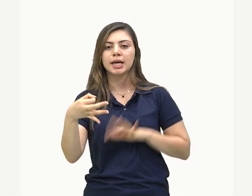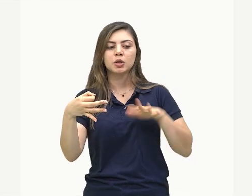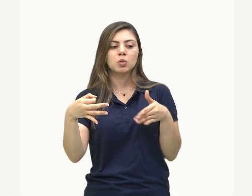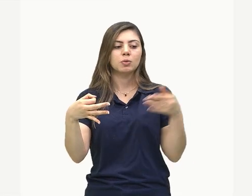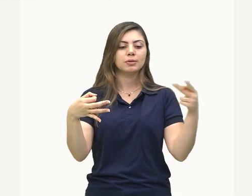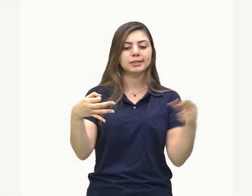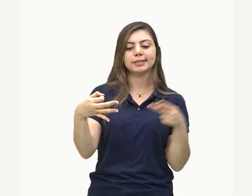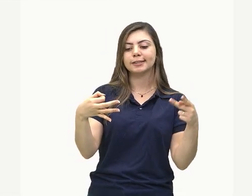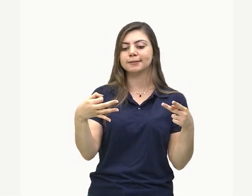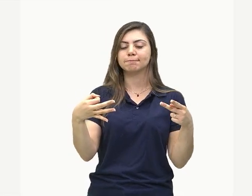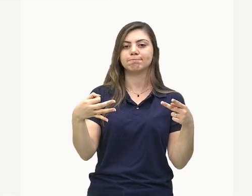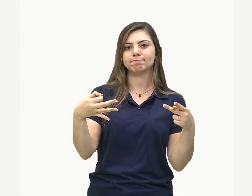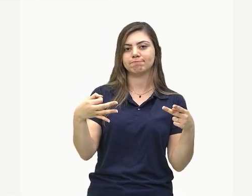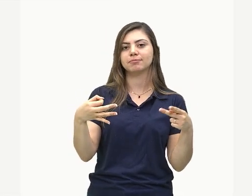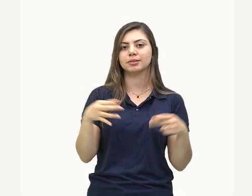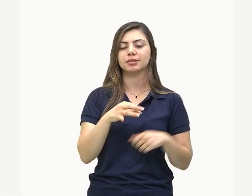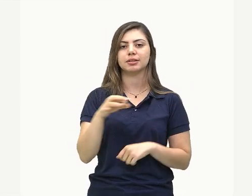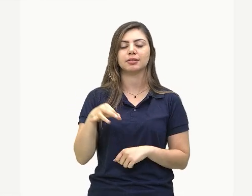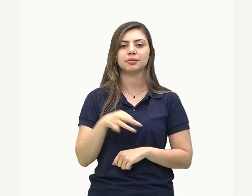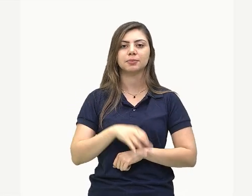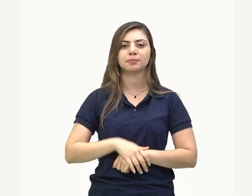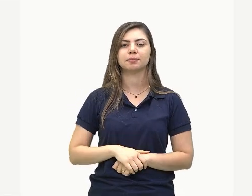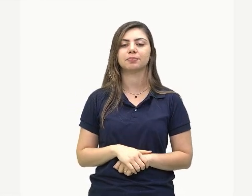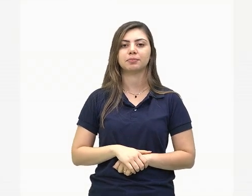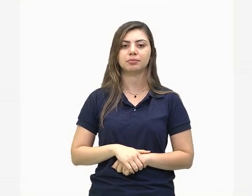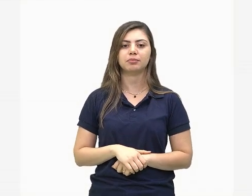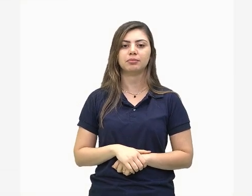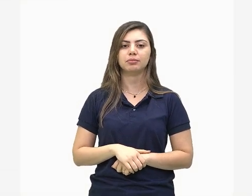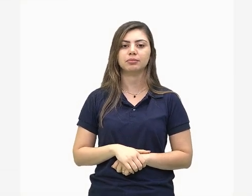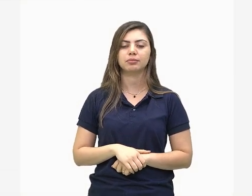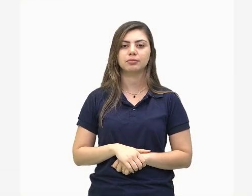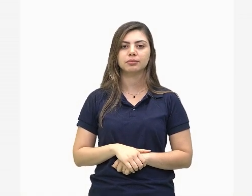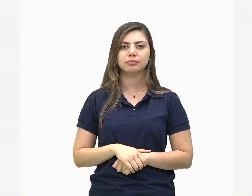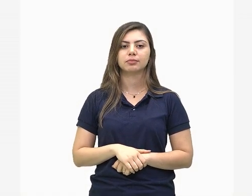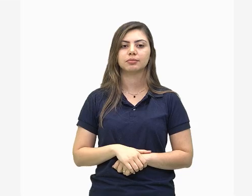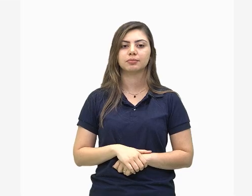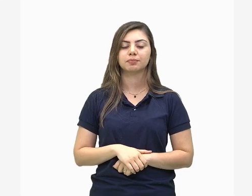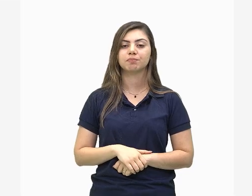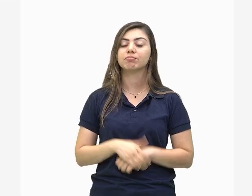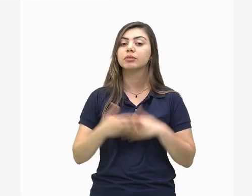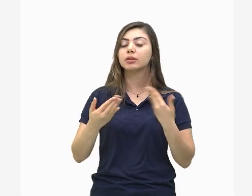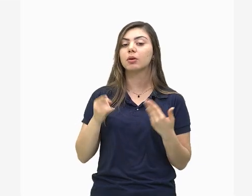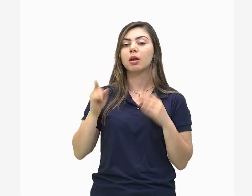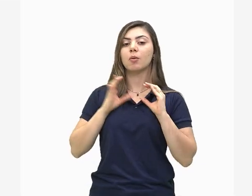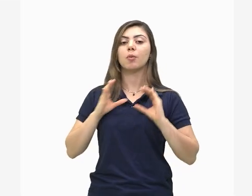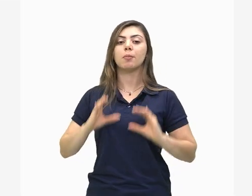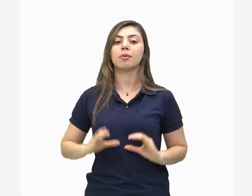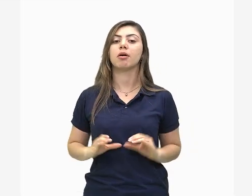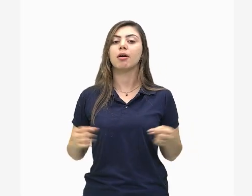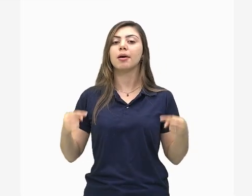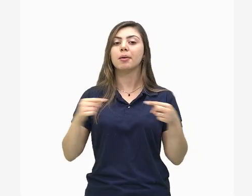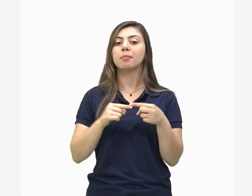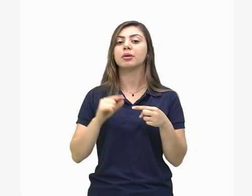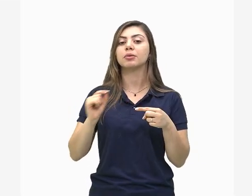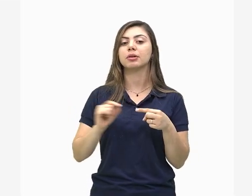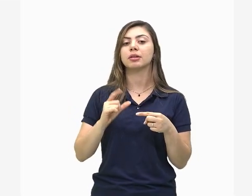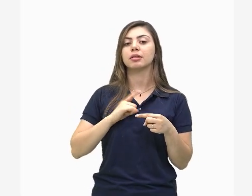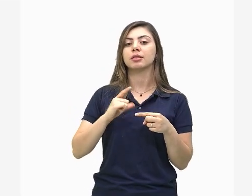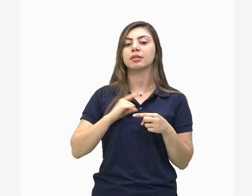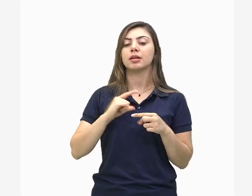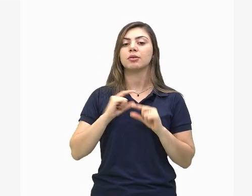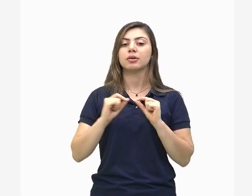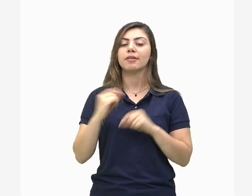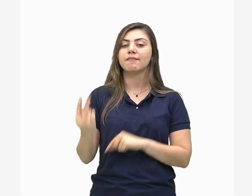ok? No dia a dia da vida. E aqui, a moral ela vai se referir ao corpo de valores